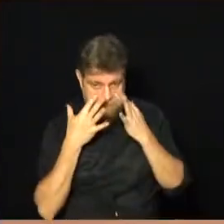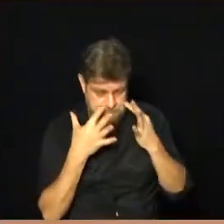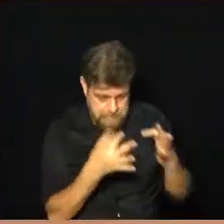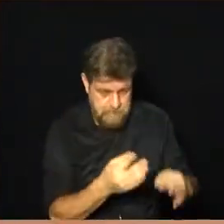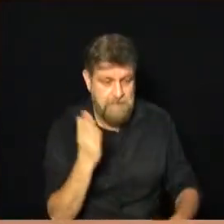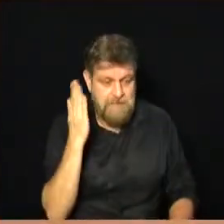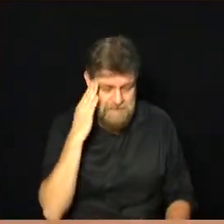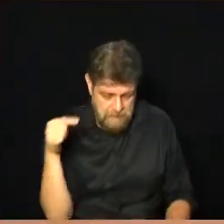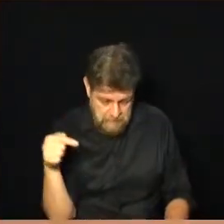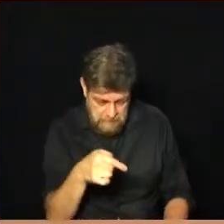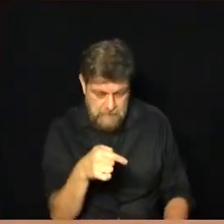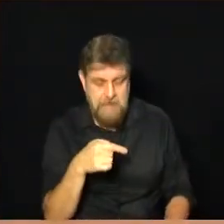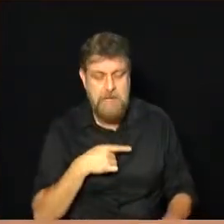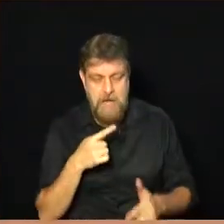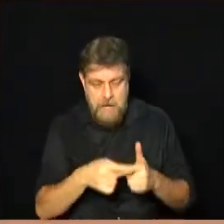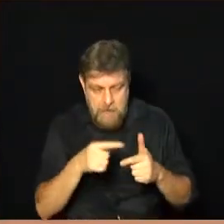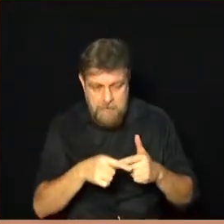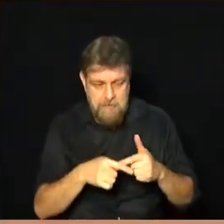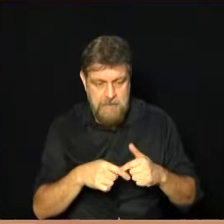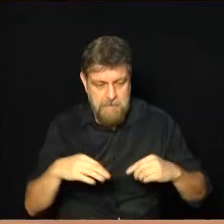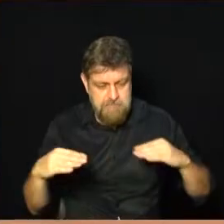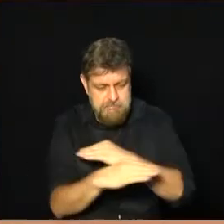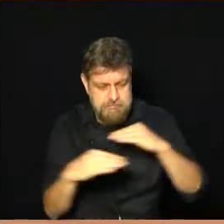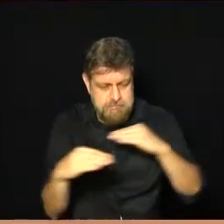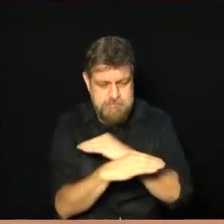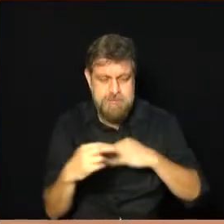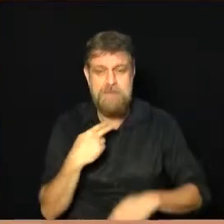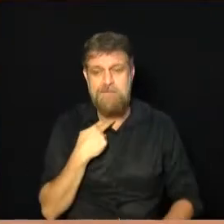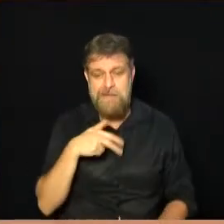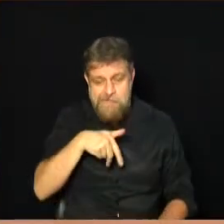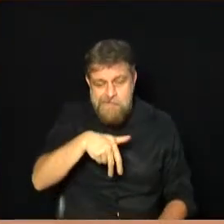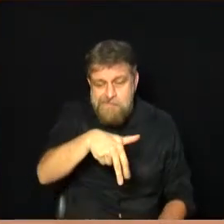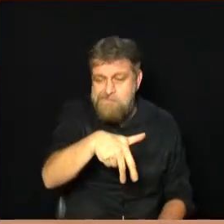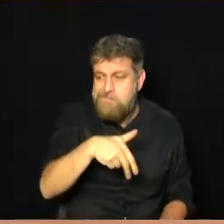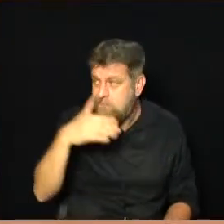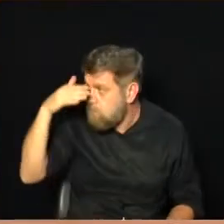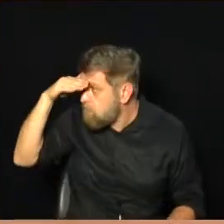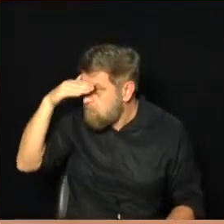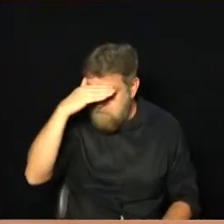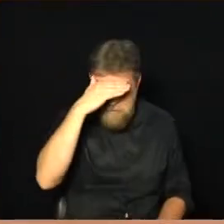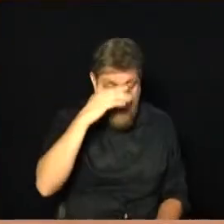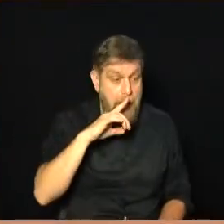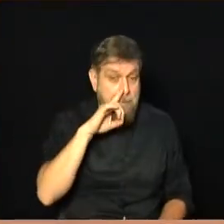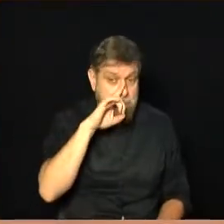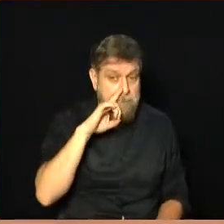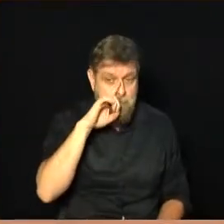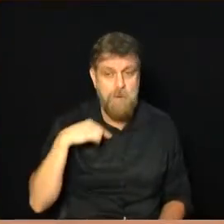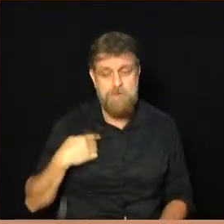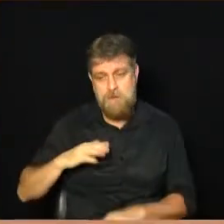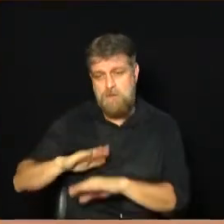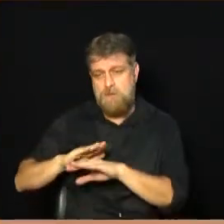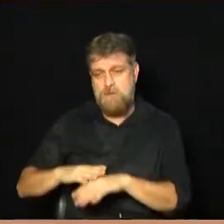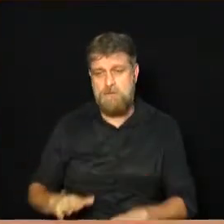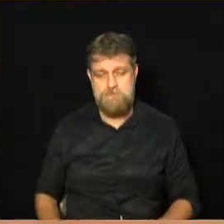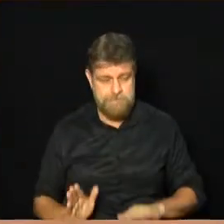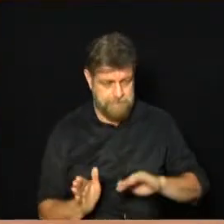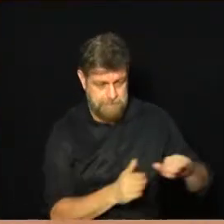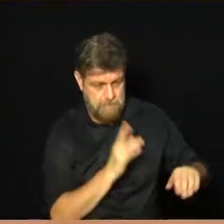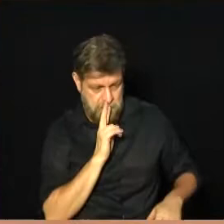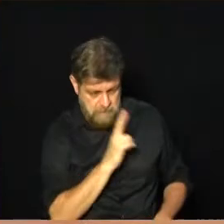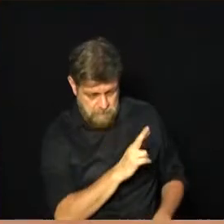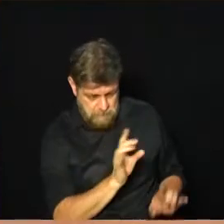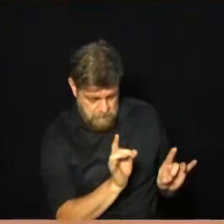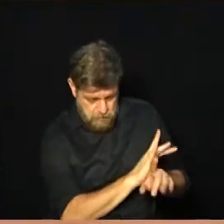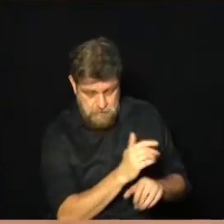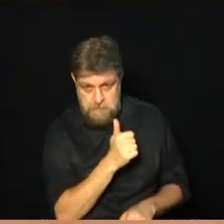desse problema e vamos resolver esse assunto. Realmente é uma coisa que precisa ser feita, tá? A pergunta do vereador